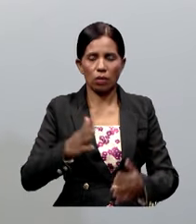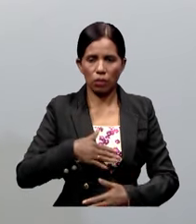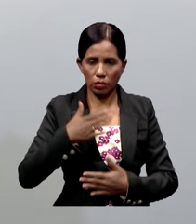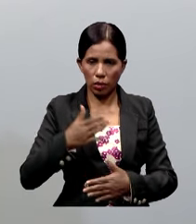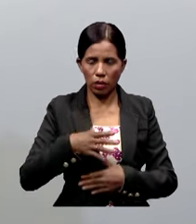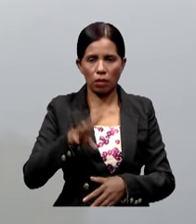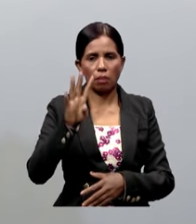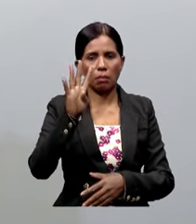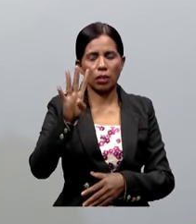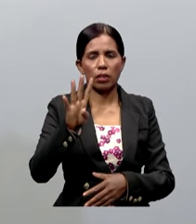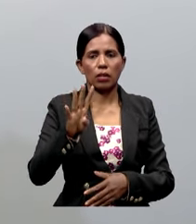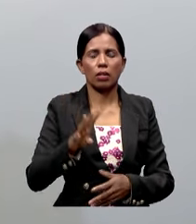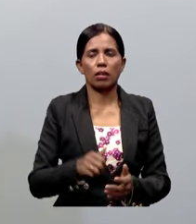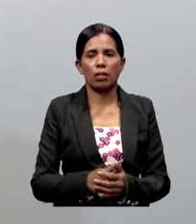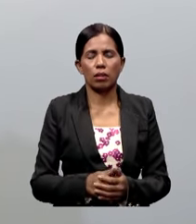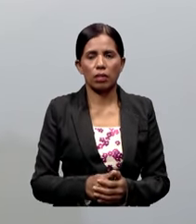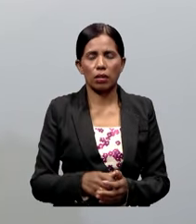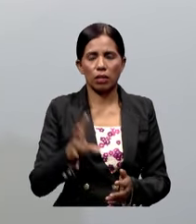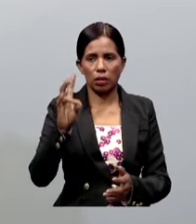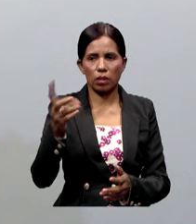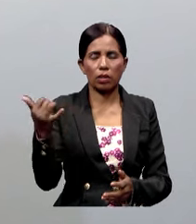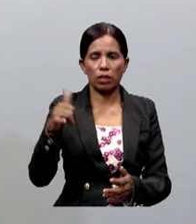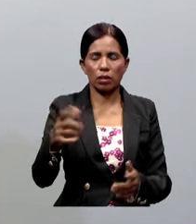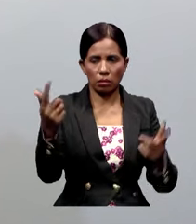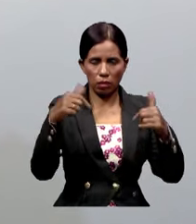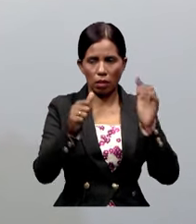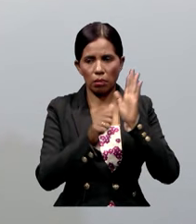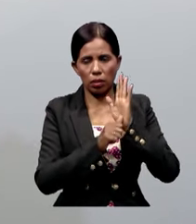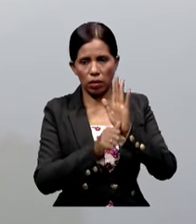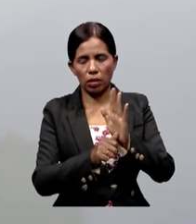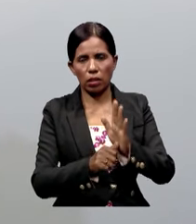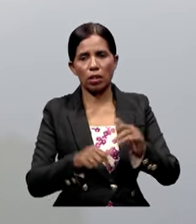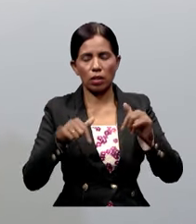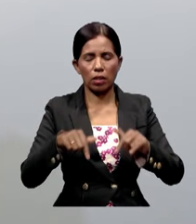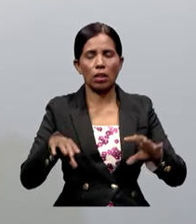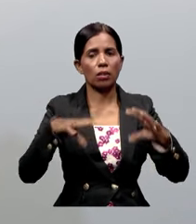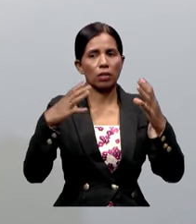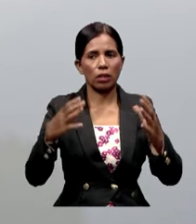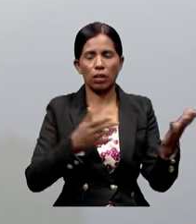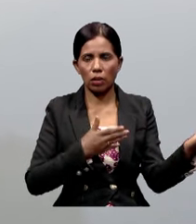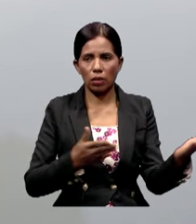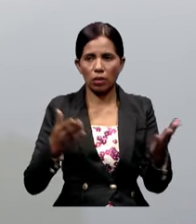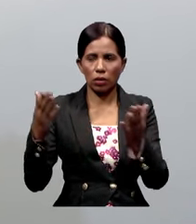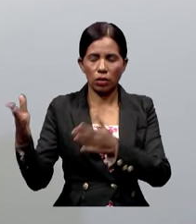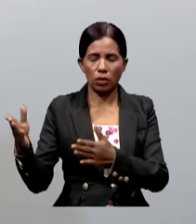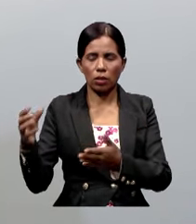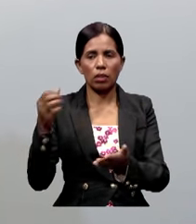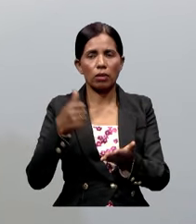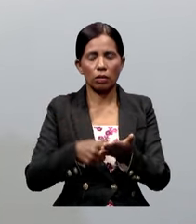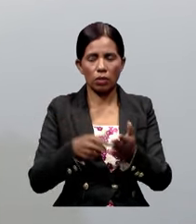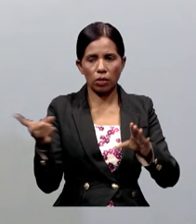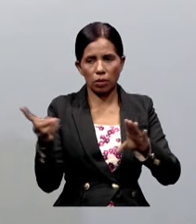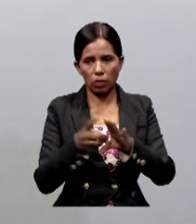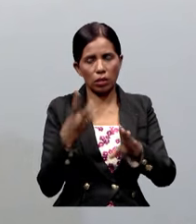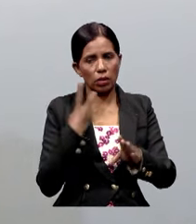4-7 sira Bele mai apresenta ani a conselho, dia clio, lori mos fisa veterano, lor documento mai